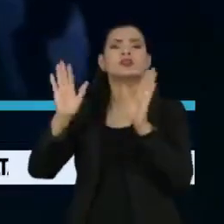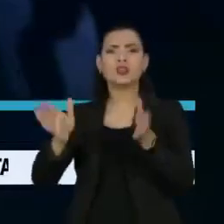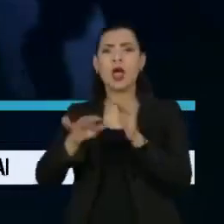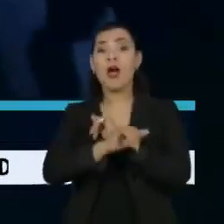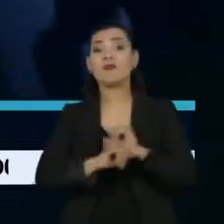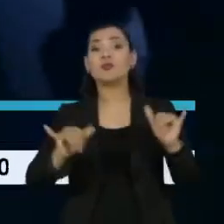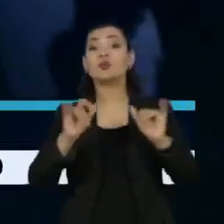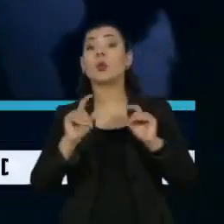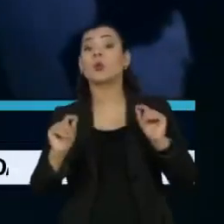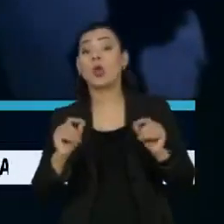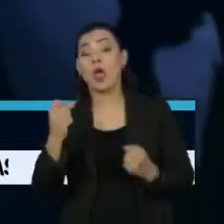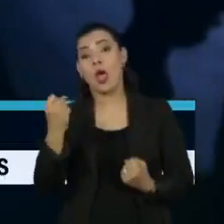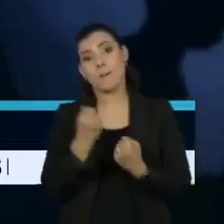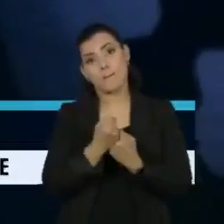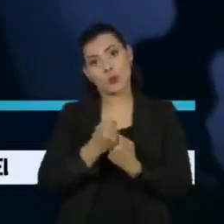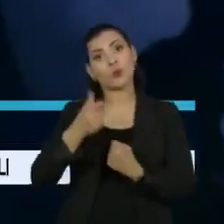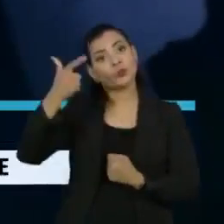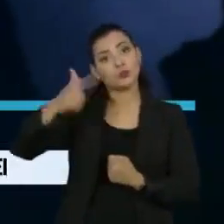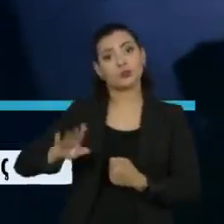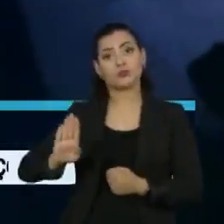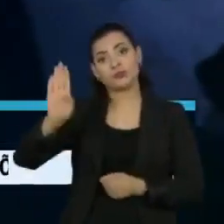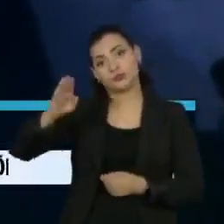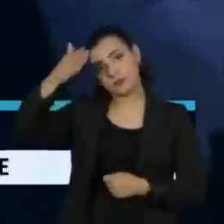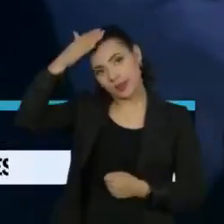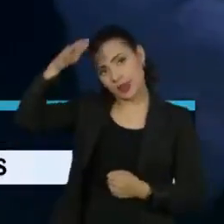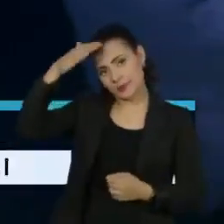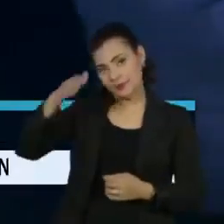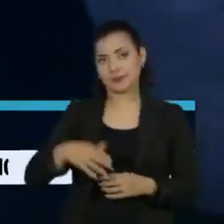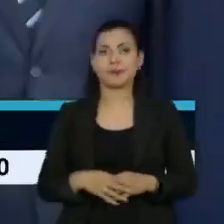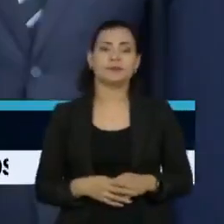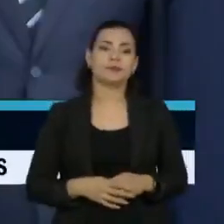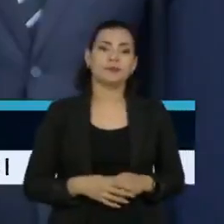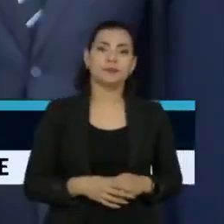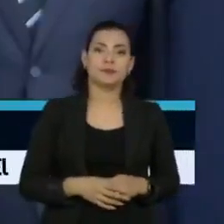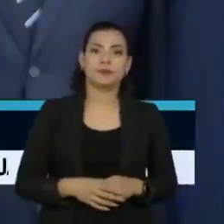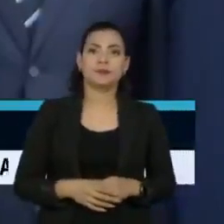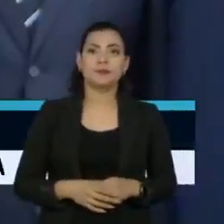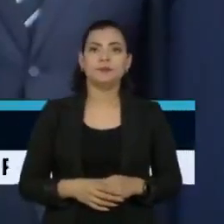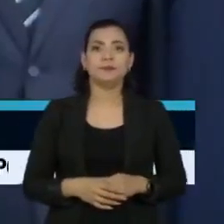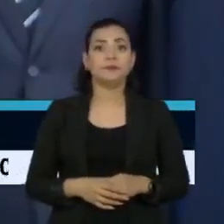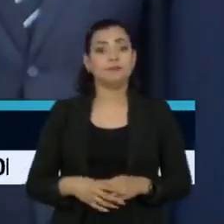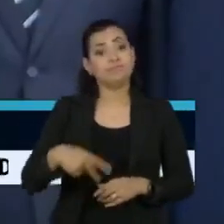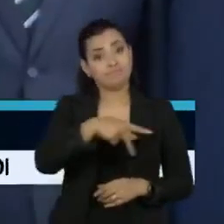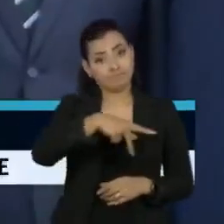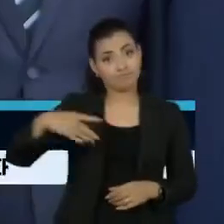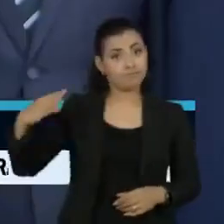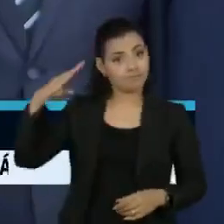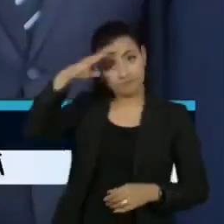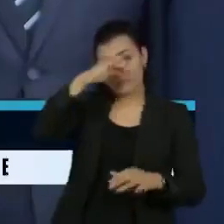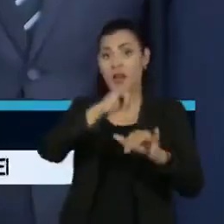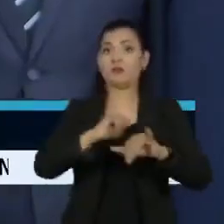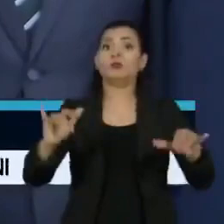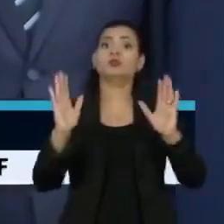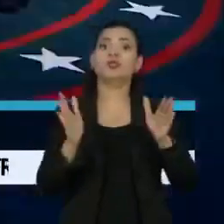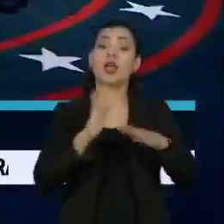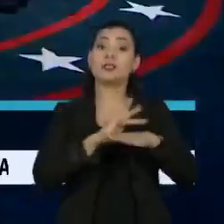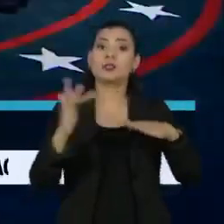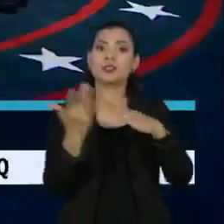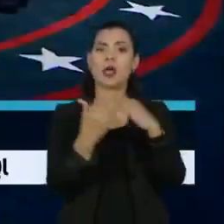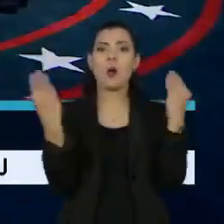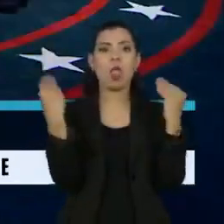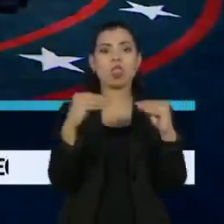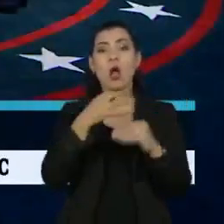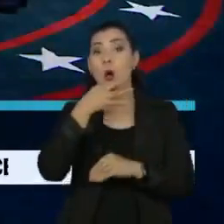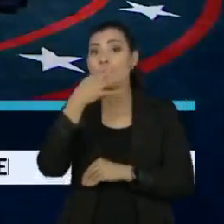outras ocasiões apoio à reeleição do republicano Donald Trump. O presidente Jair Bolsonaro usou uma rede social